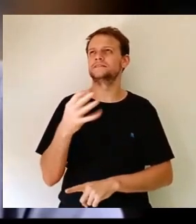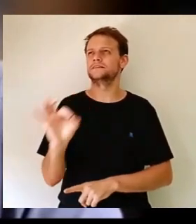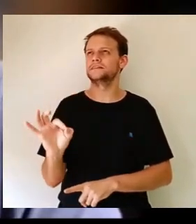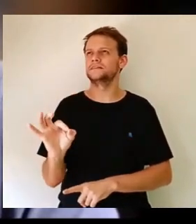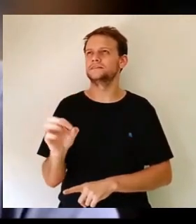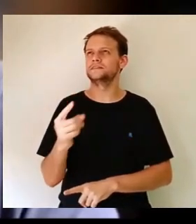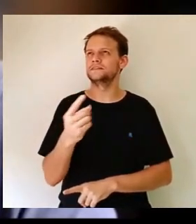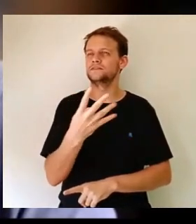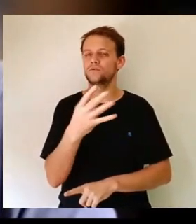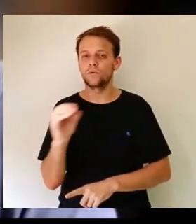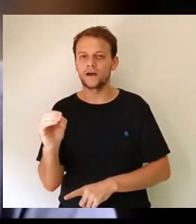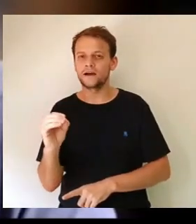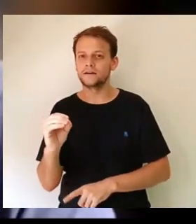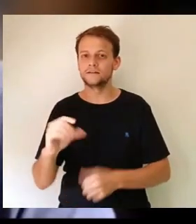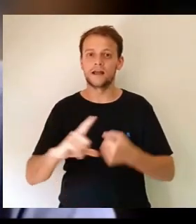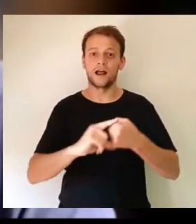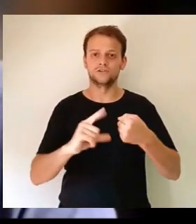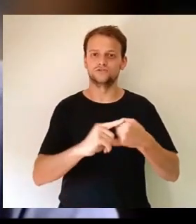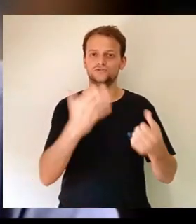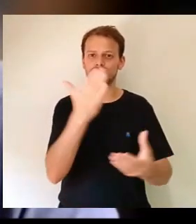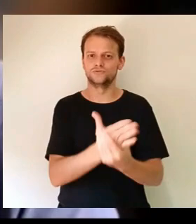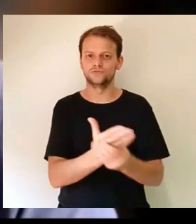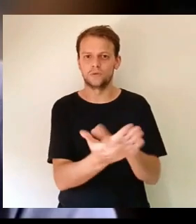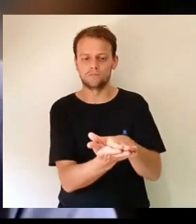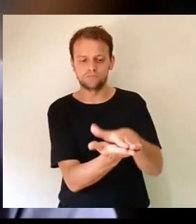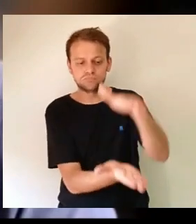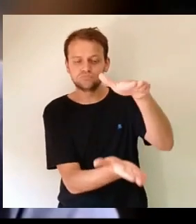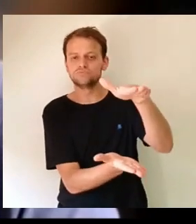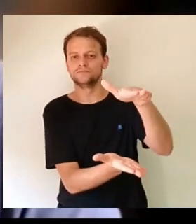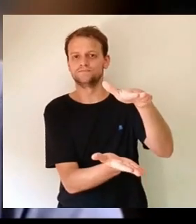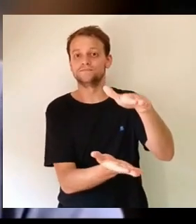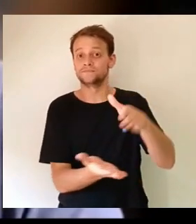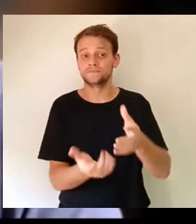mais de 130 e pouco, 140